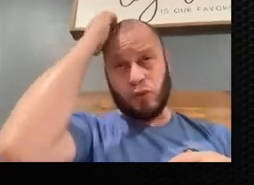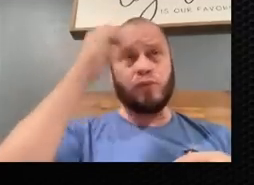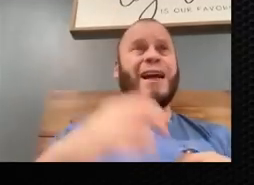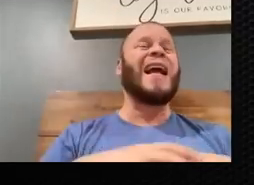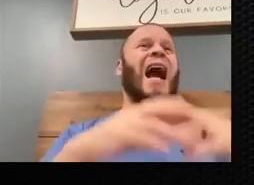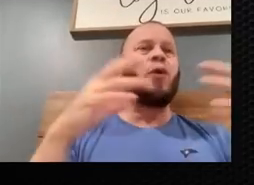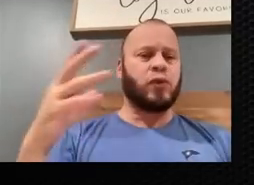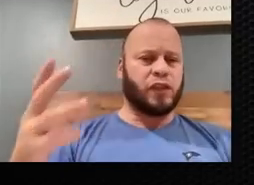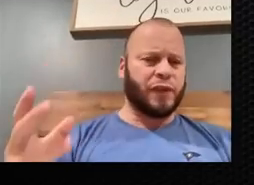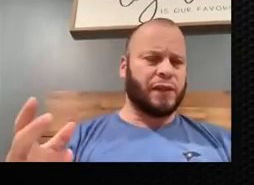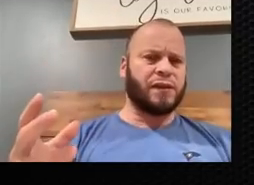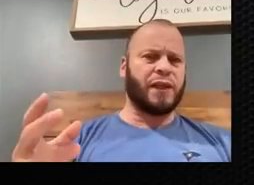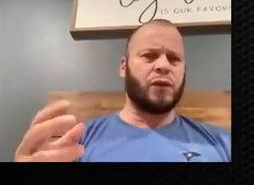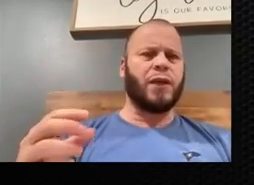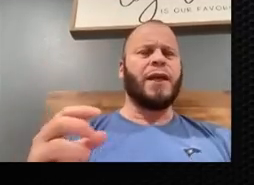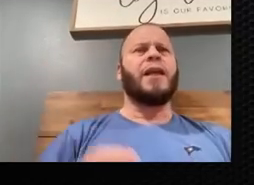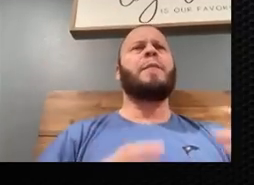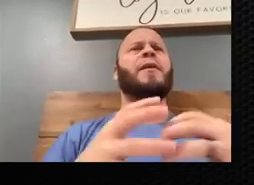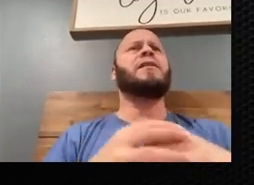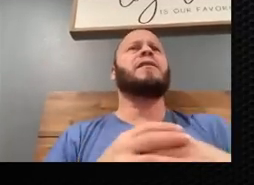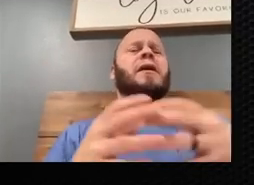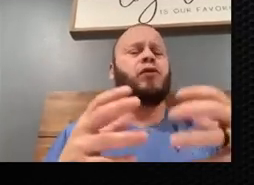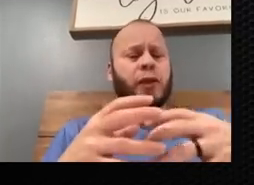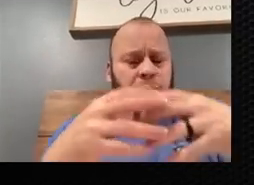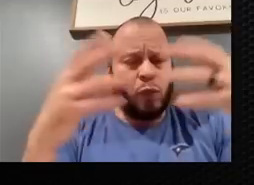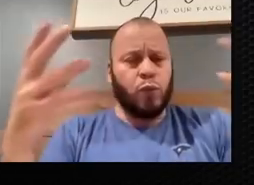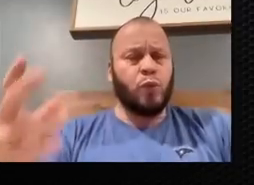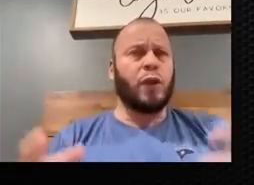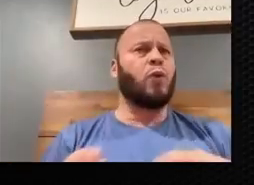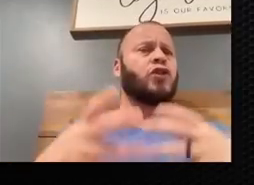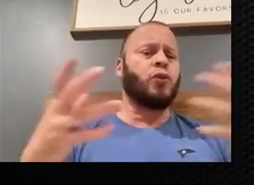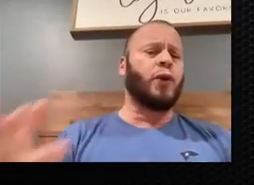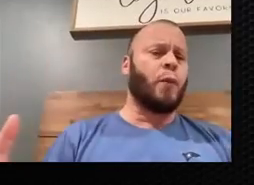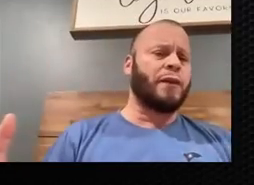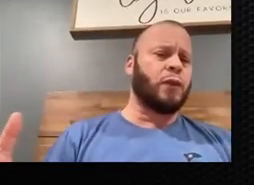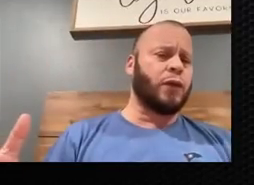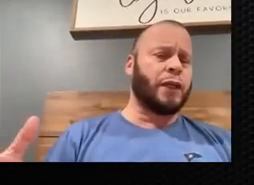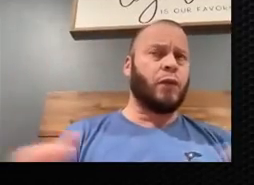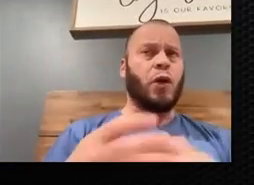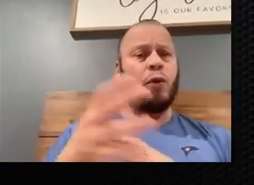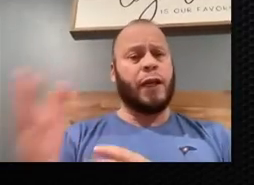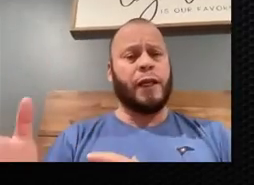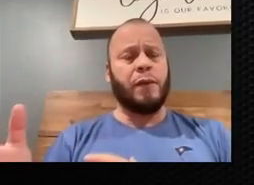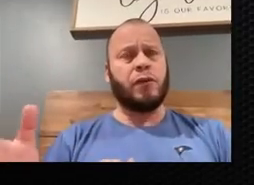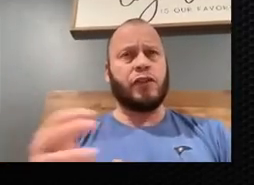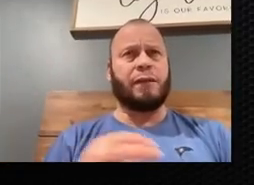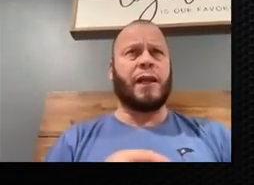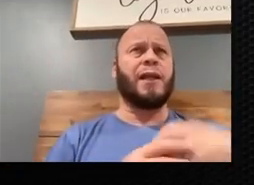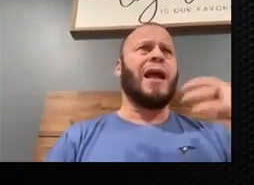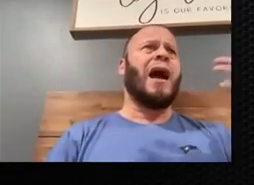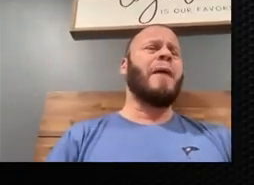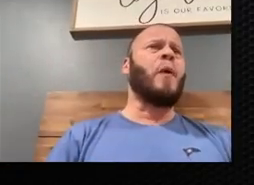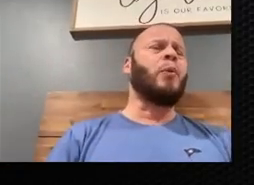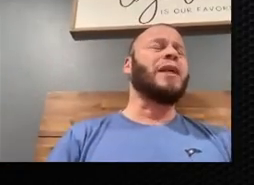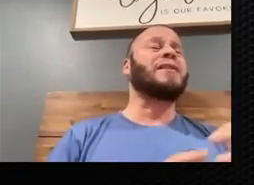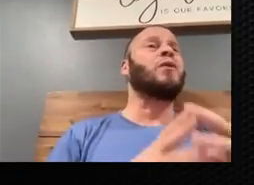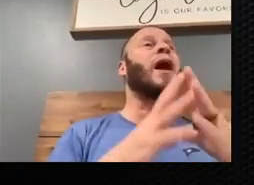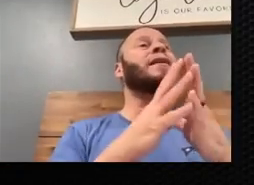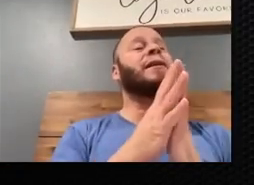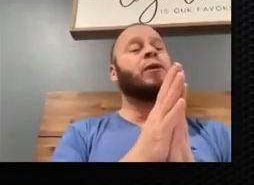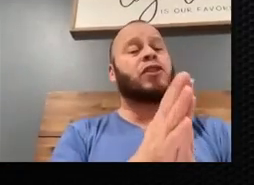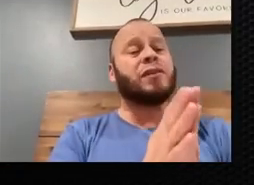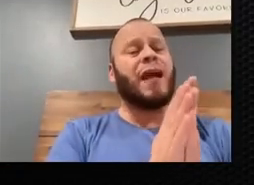precisamos de um caos financeiro e precisamos que o Lula continue cometendo crime. Crime, já tem. A